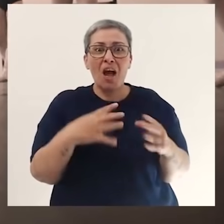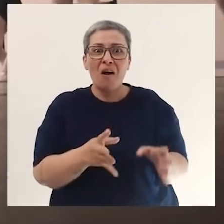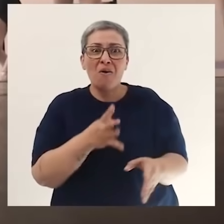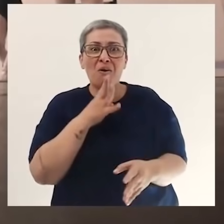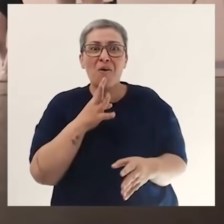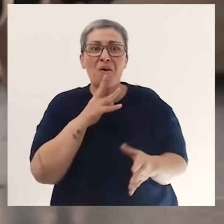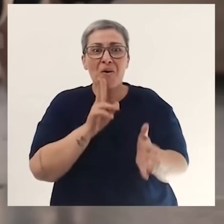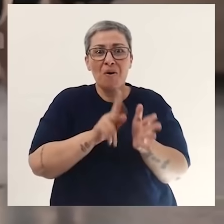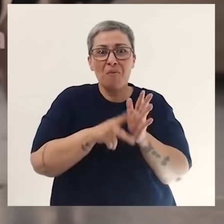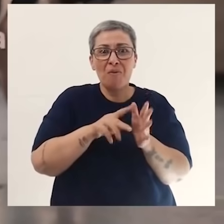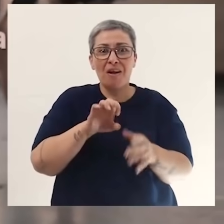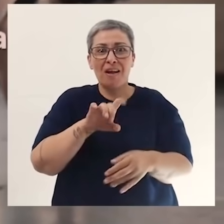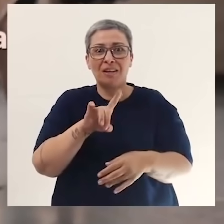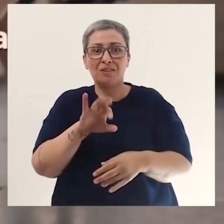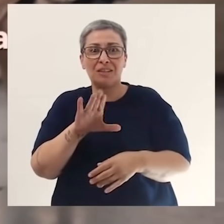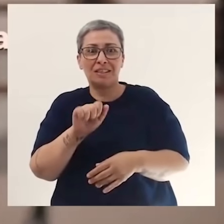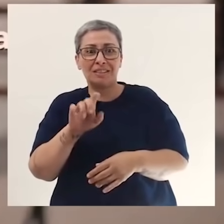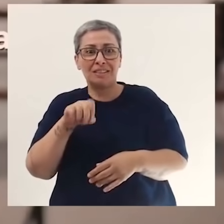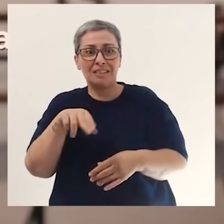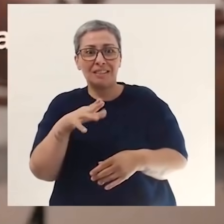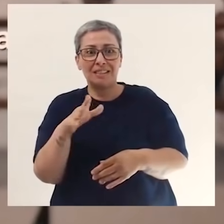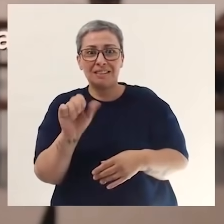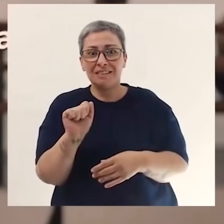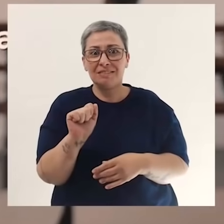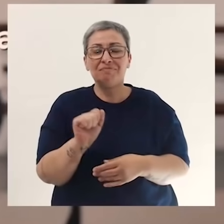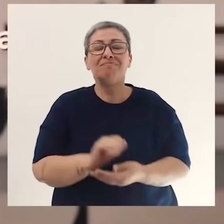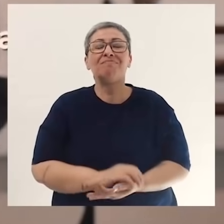projeto Educadança.